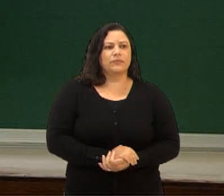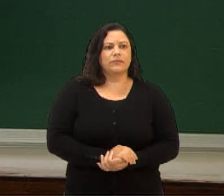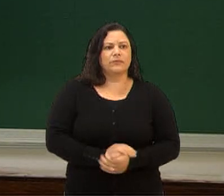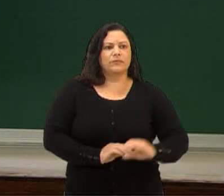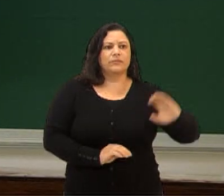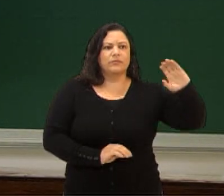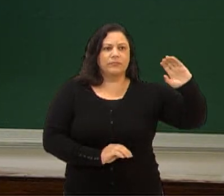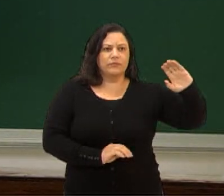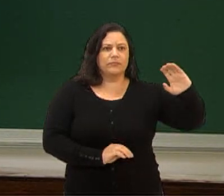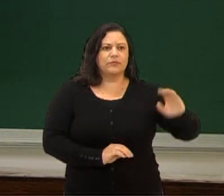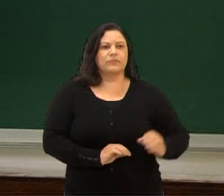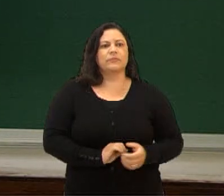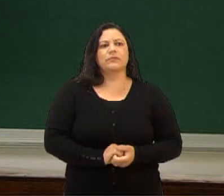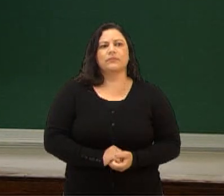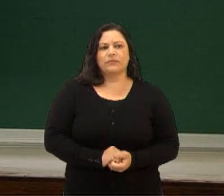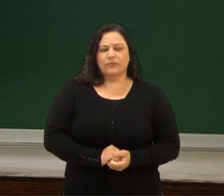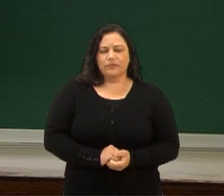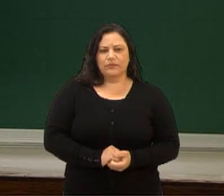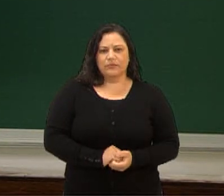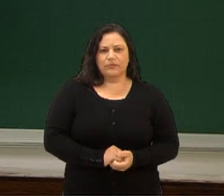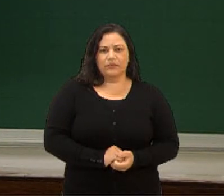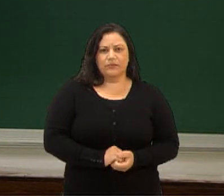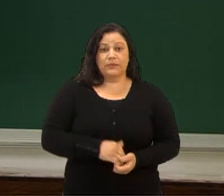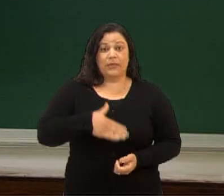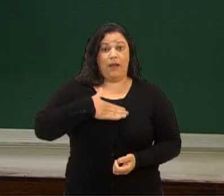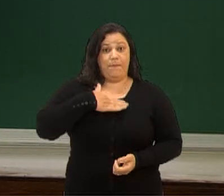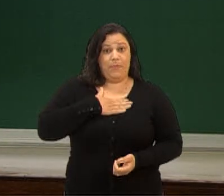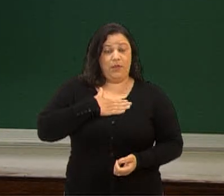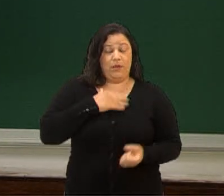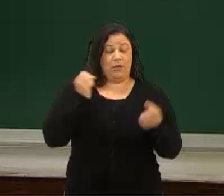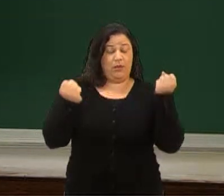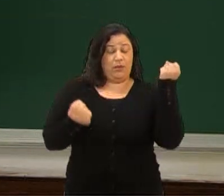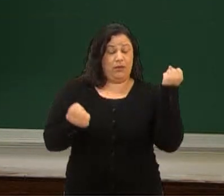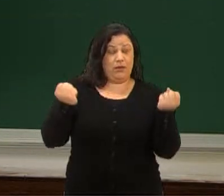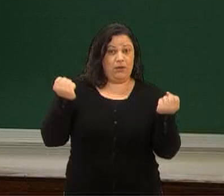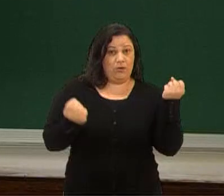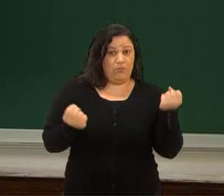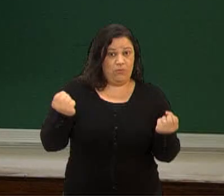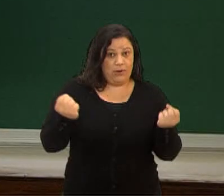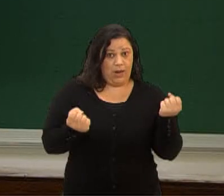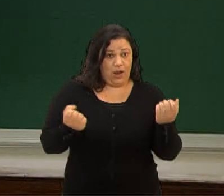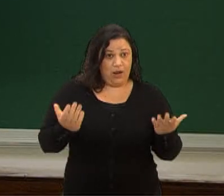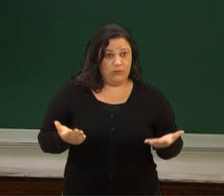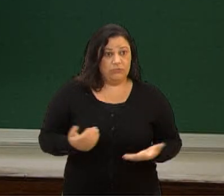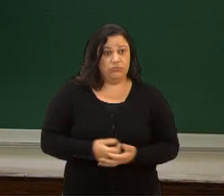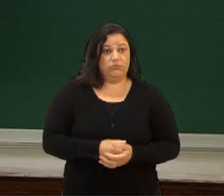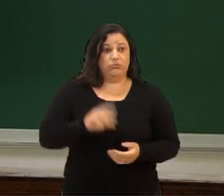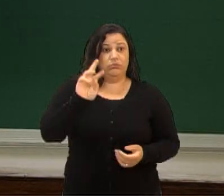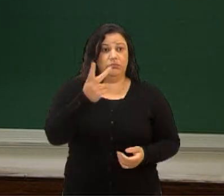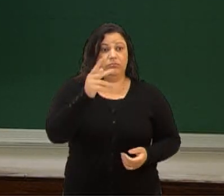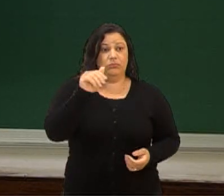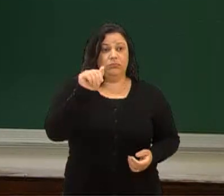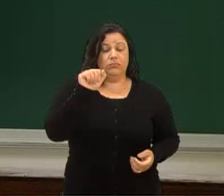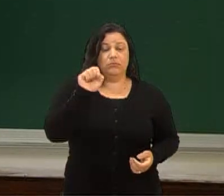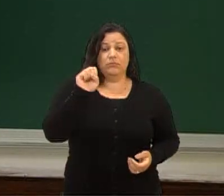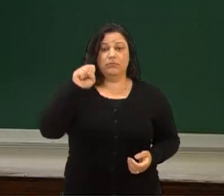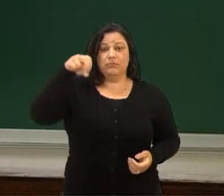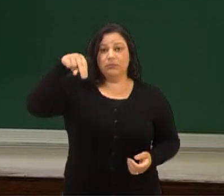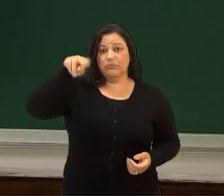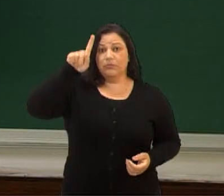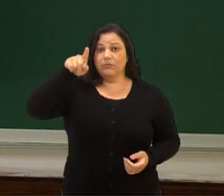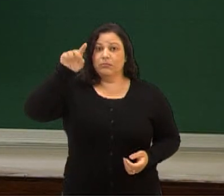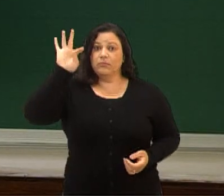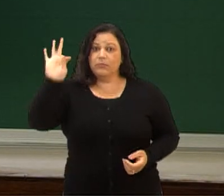gente está falando do my car, também é it. Nós usamos o hasn't, has com o not,